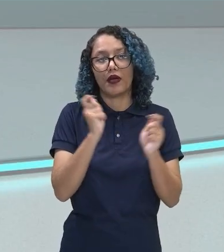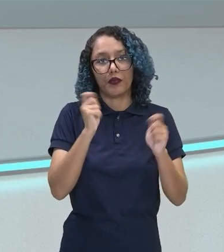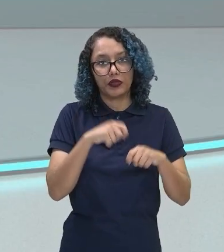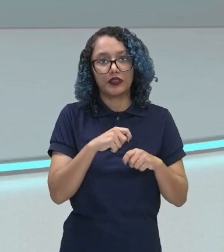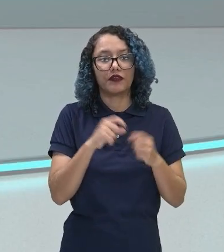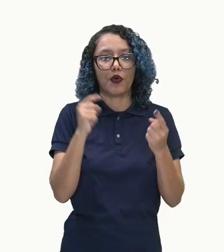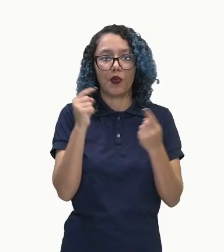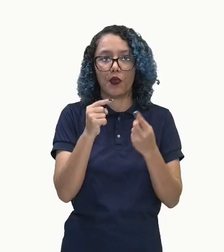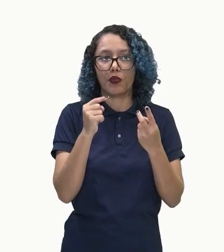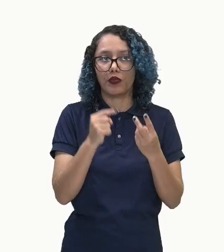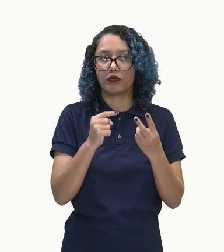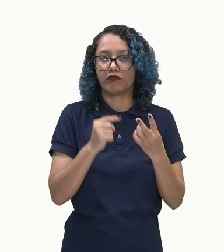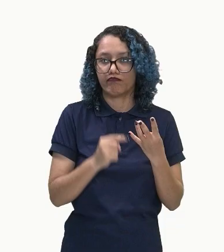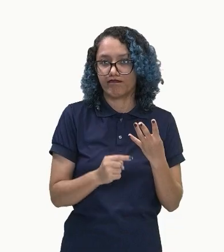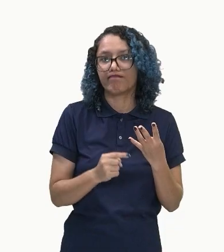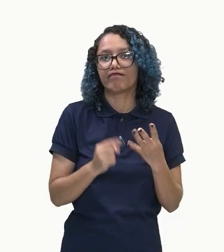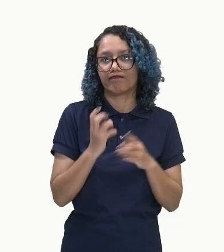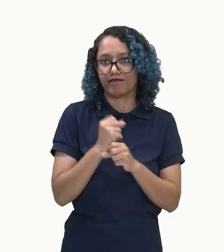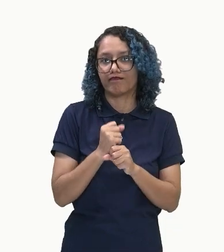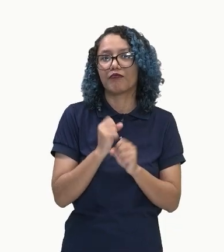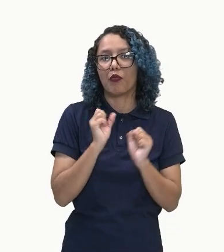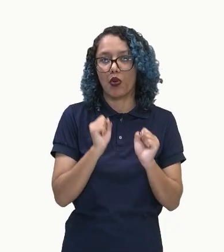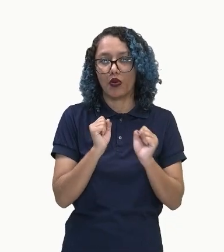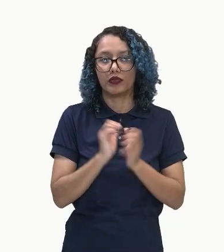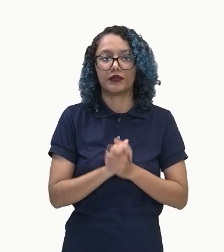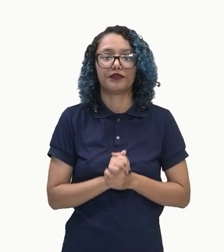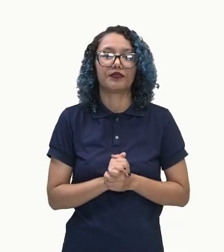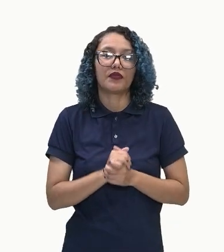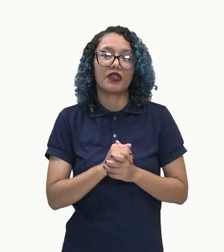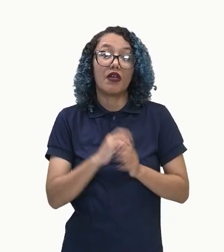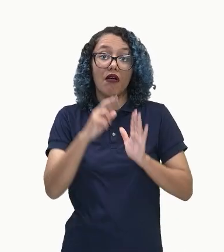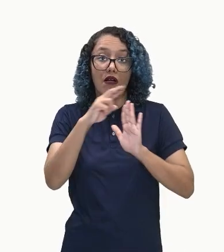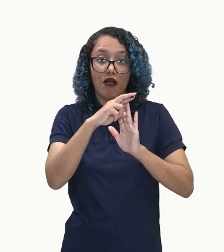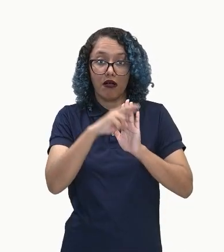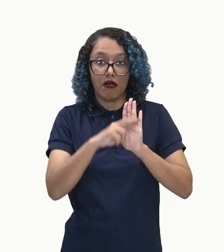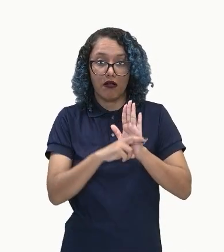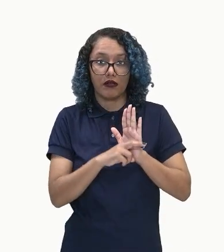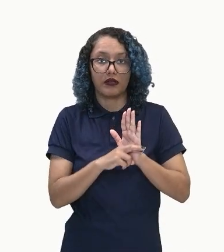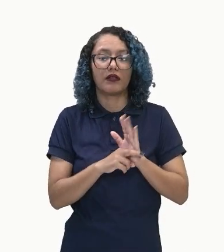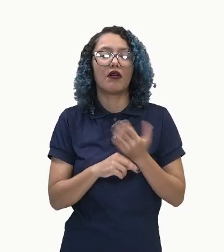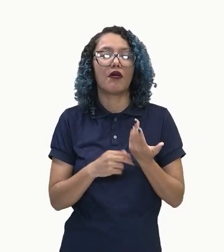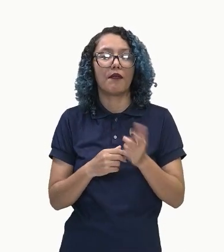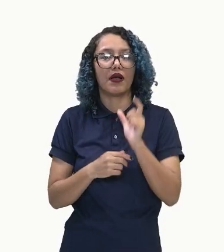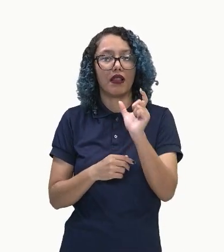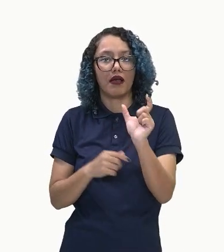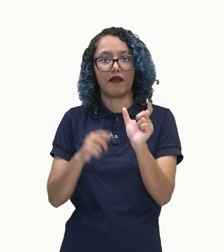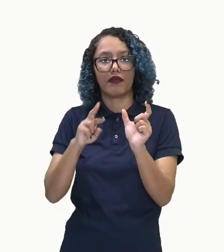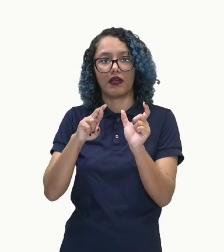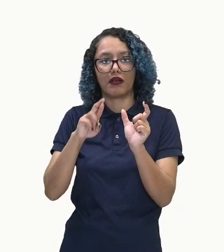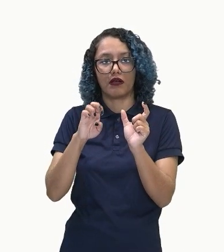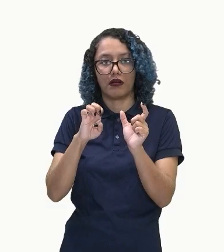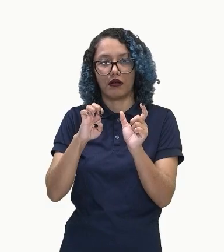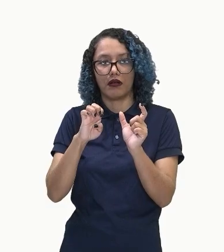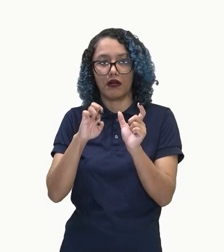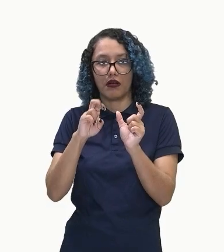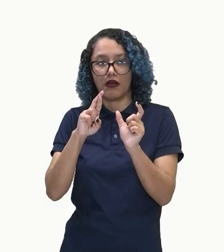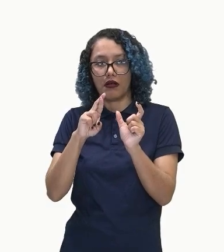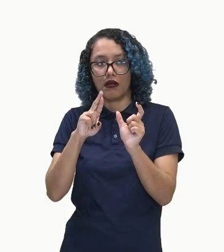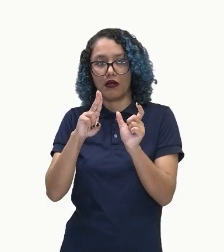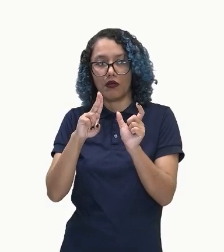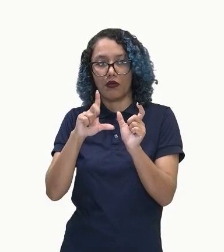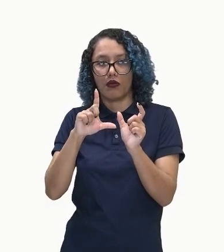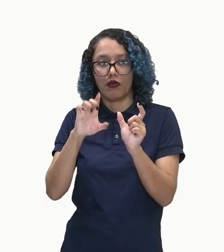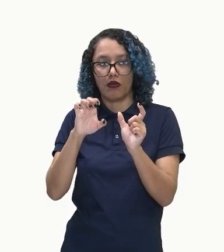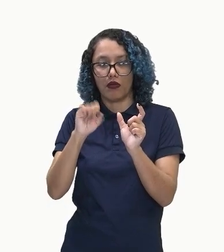regras gramaticais, olha só. Grammar rules. A palavrinha rules significa regra. Com